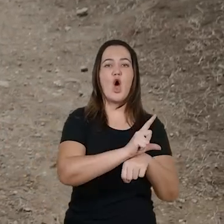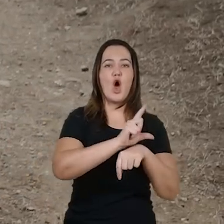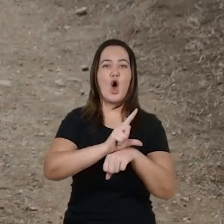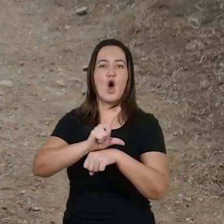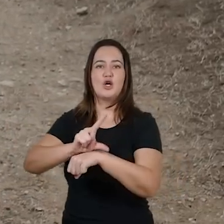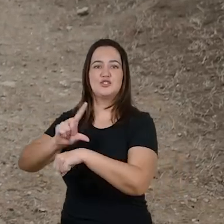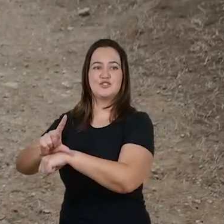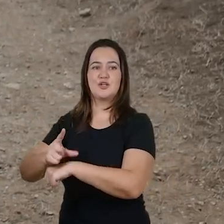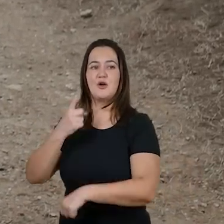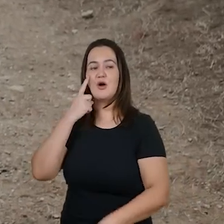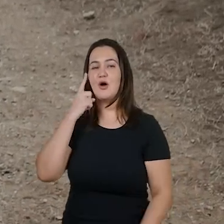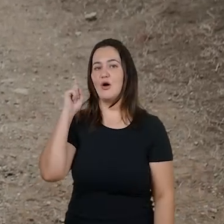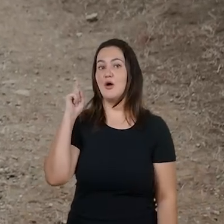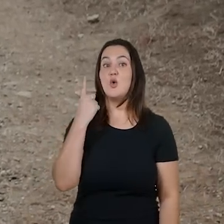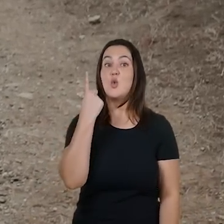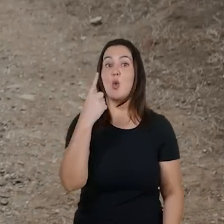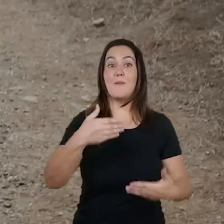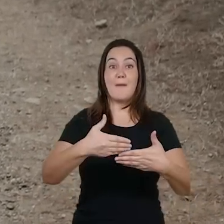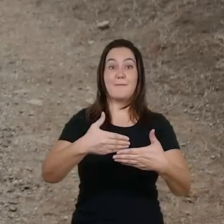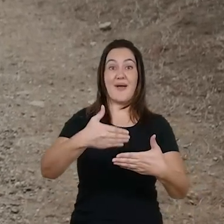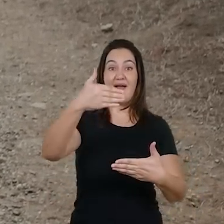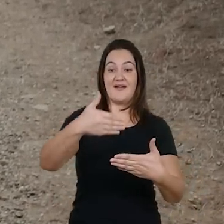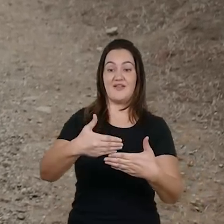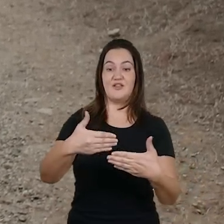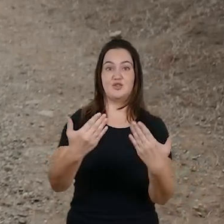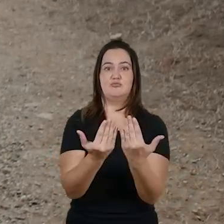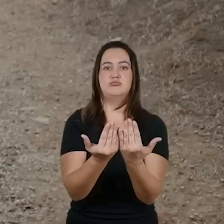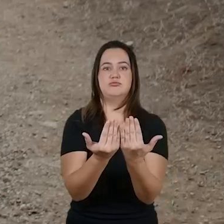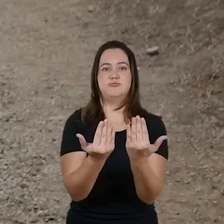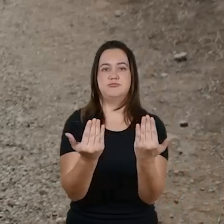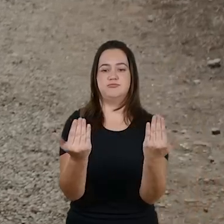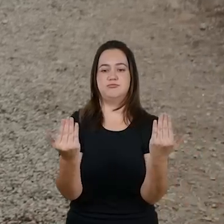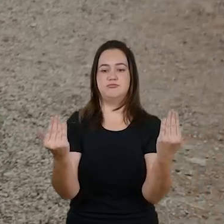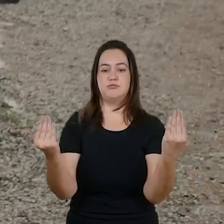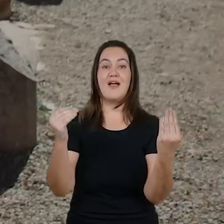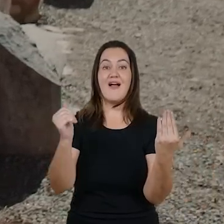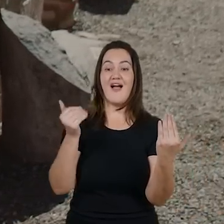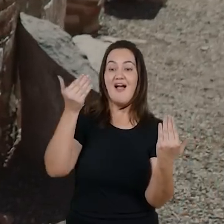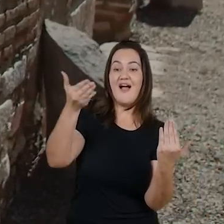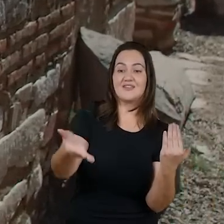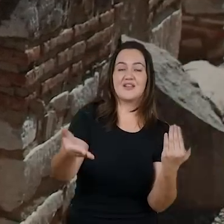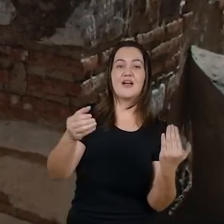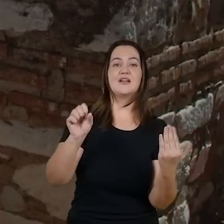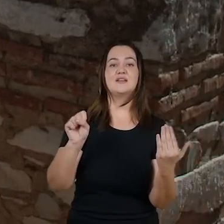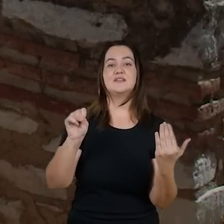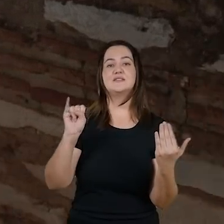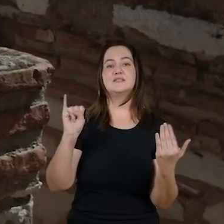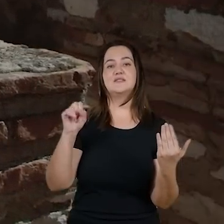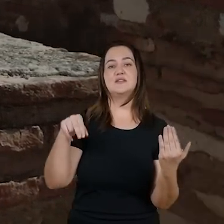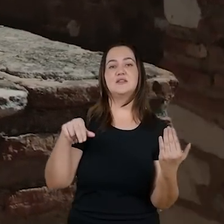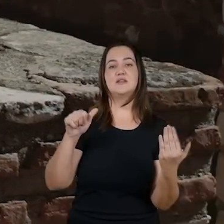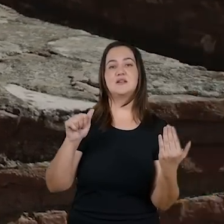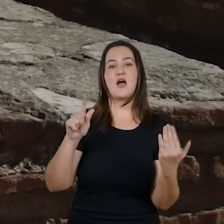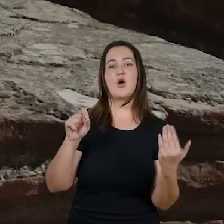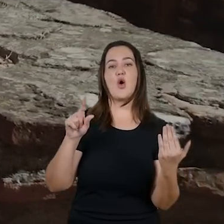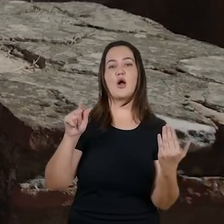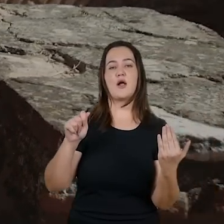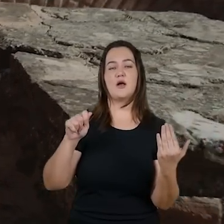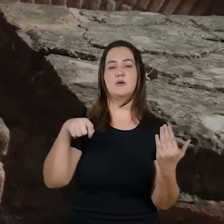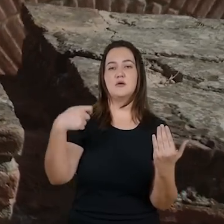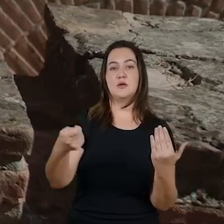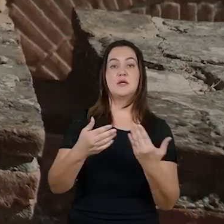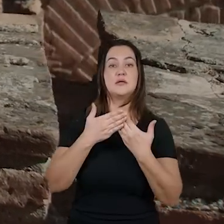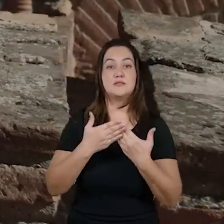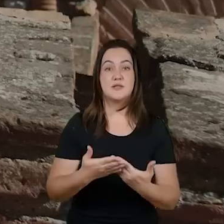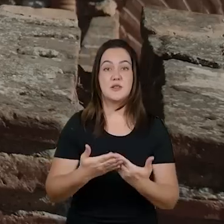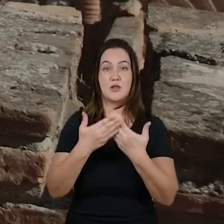anexas a esta parede, que é a parede da sinagoga. A sinagoga fica logo aqui atrás. Então, o que eu sei dessa